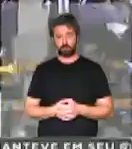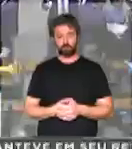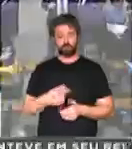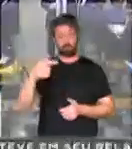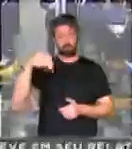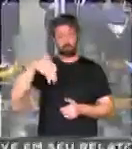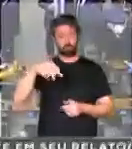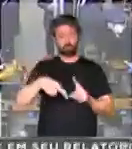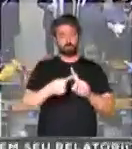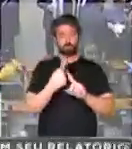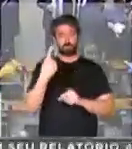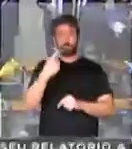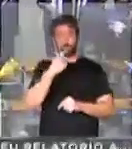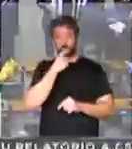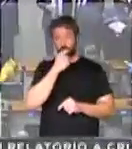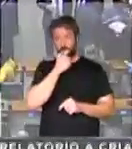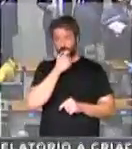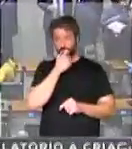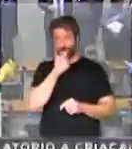7 minutos mais 1 minuto.